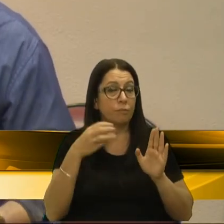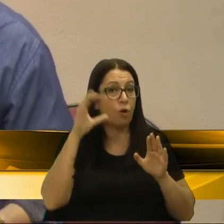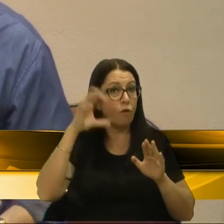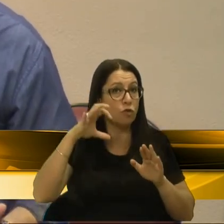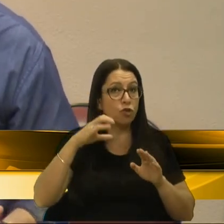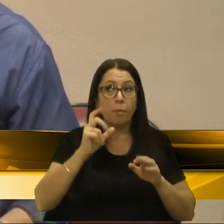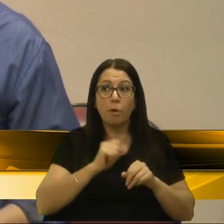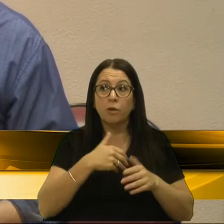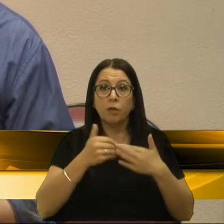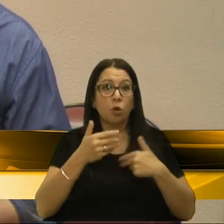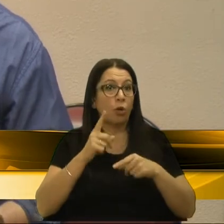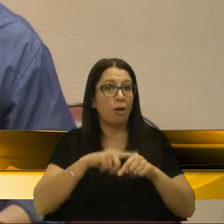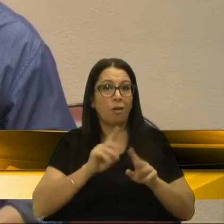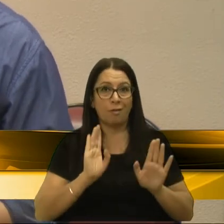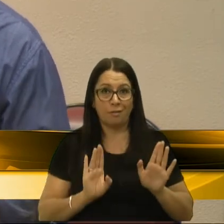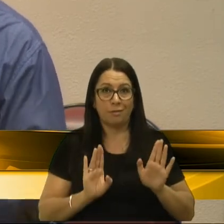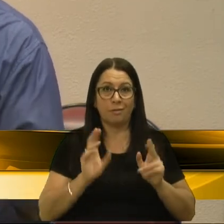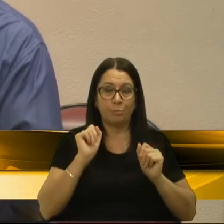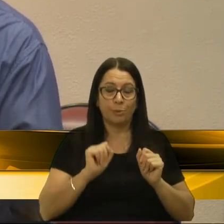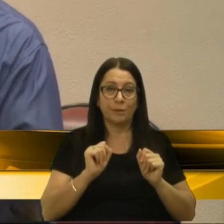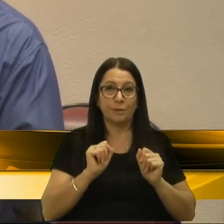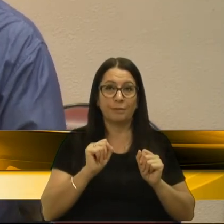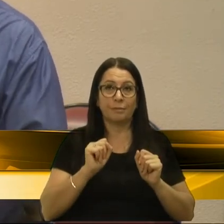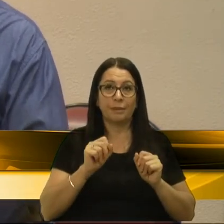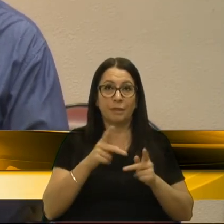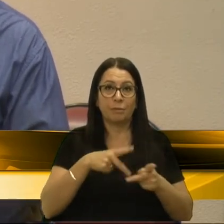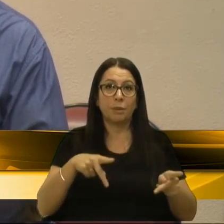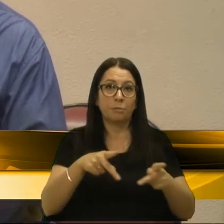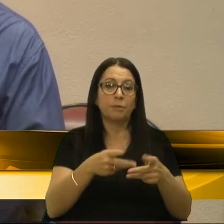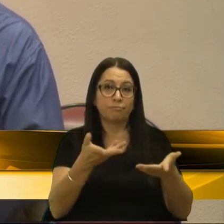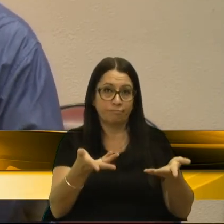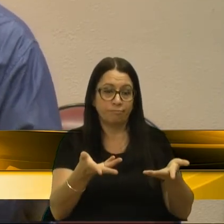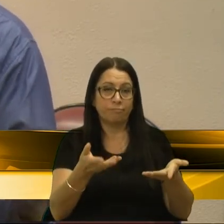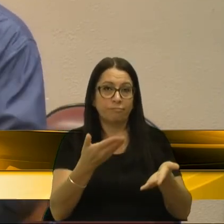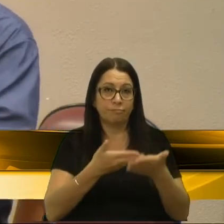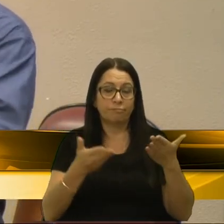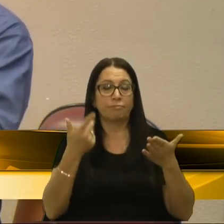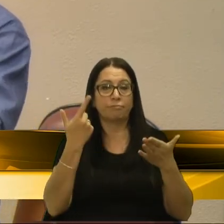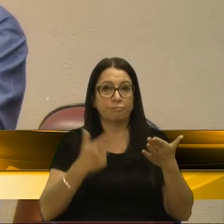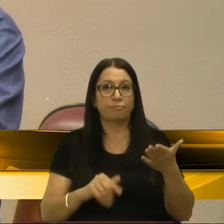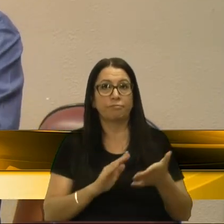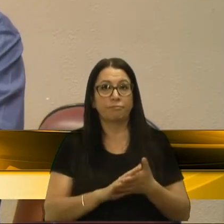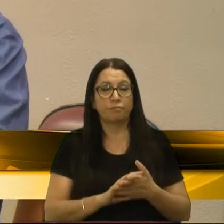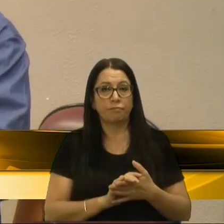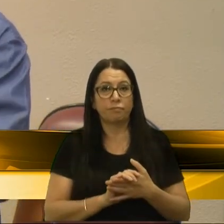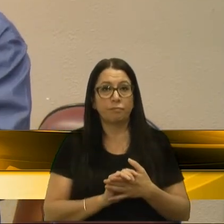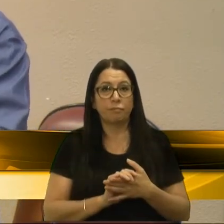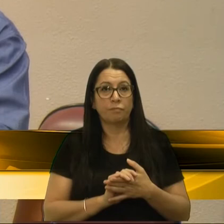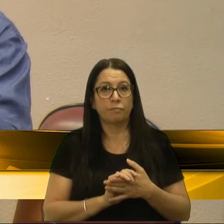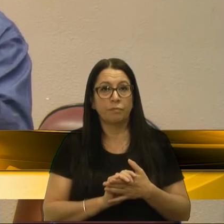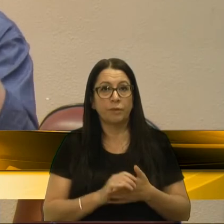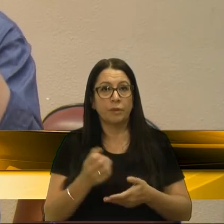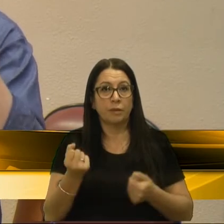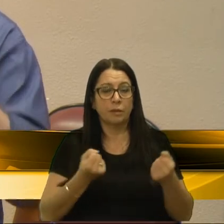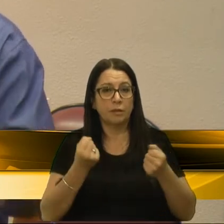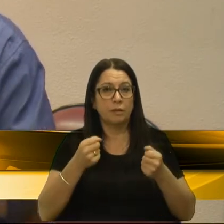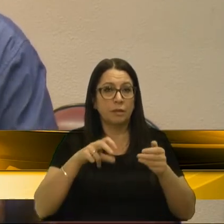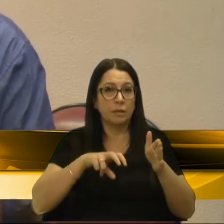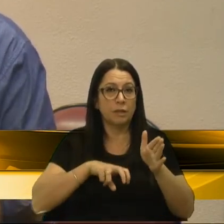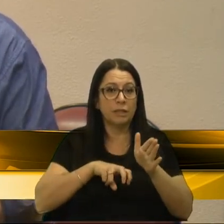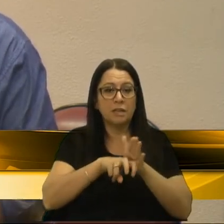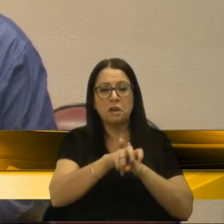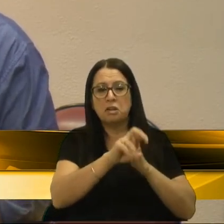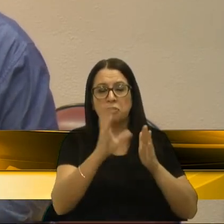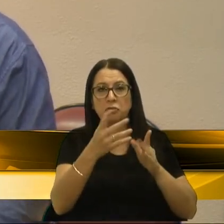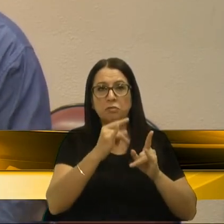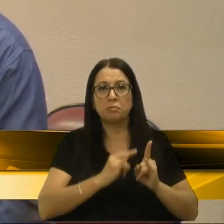vir a qualquer momento. E nós não podemos deixar aquela população, né, perder mais ainda carros na garagem lá, que alagou em